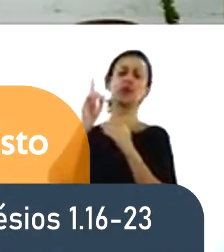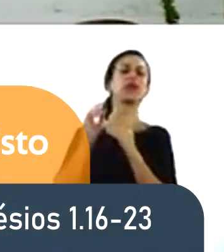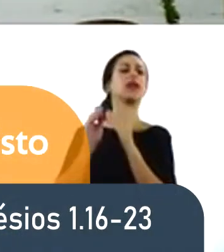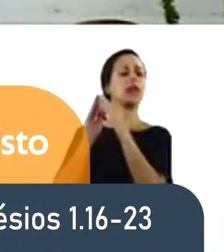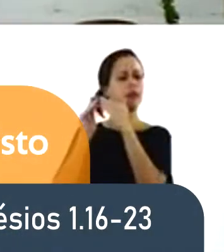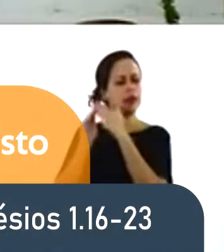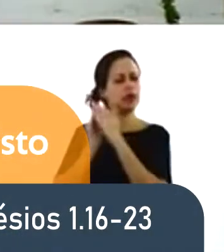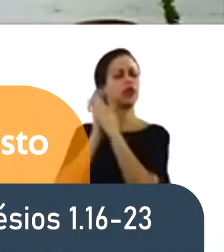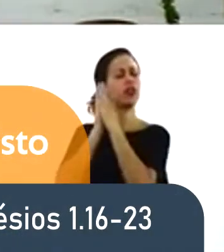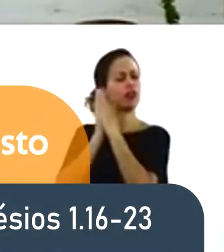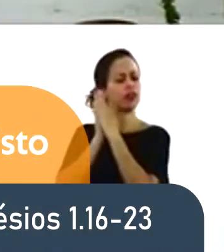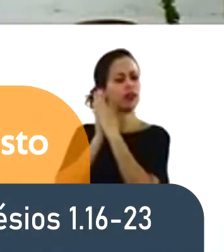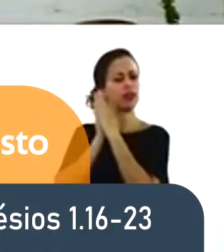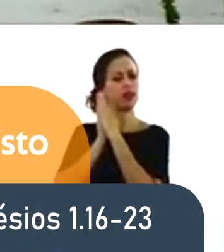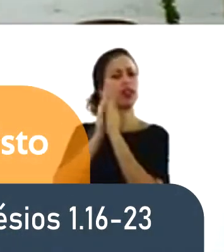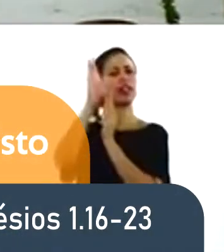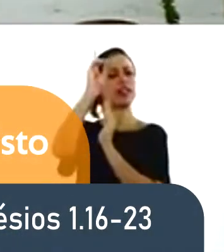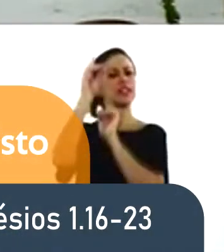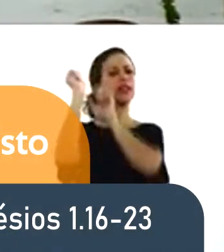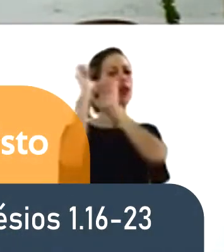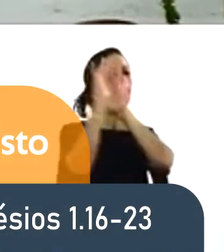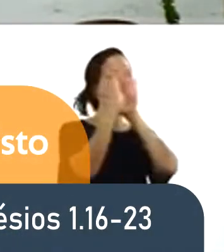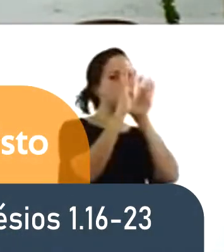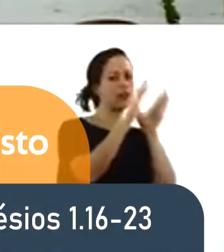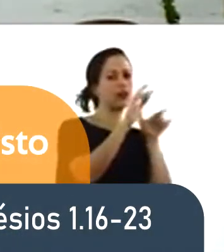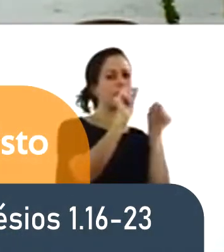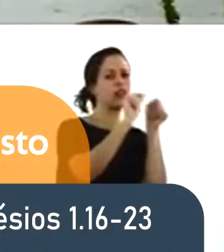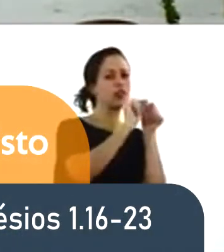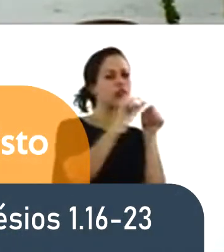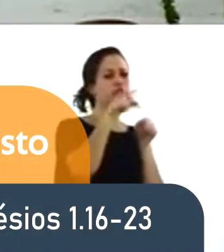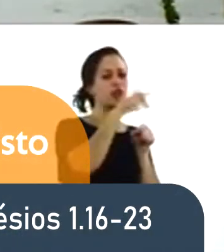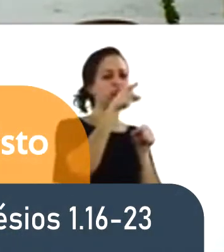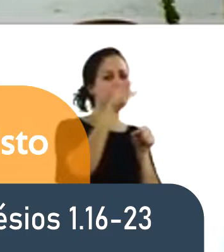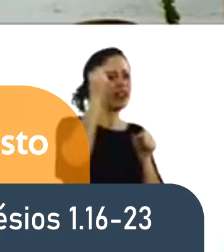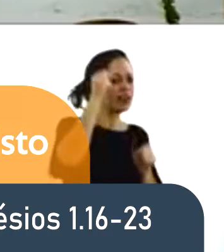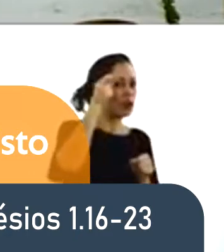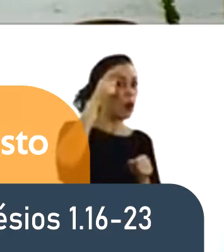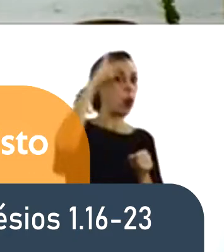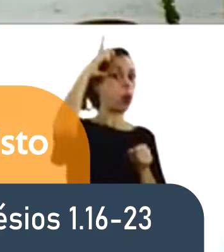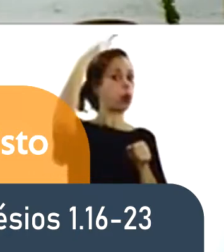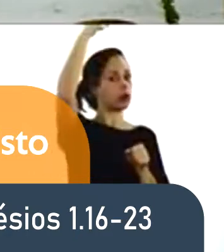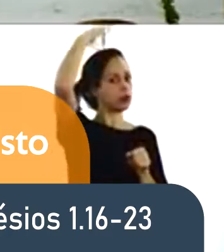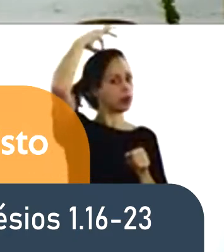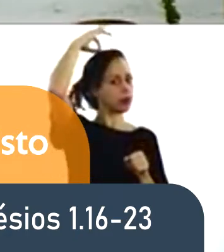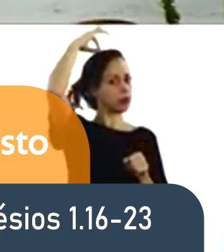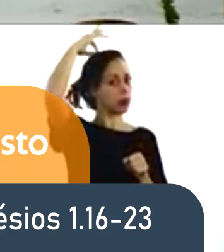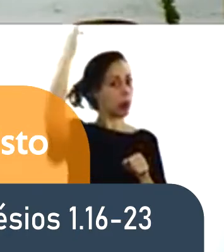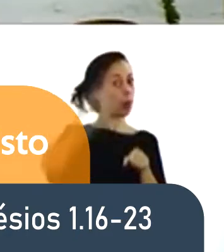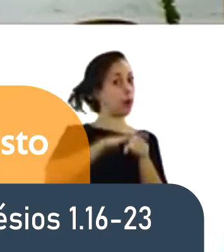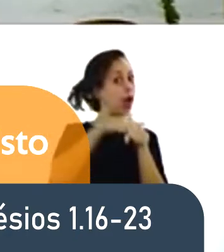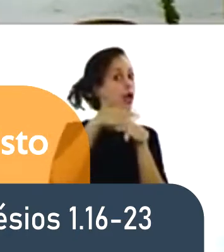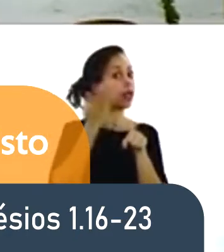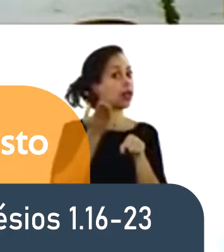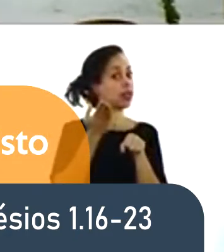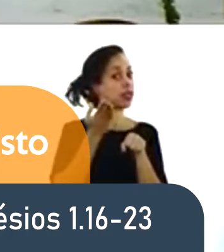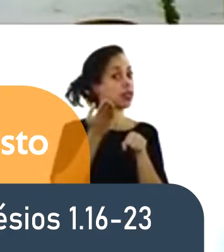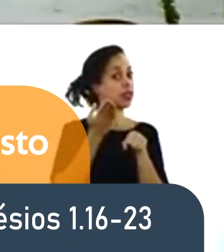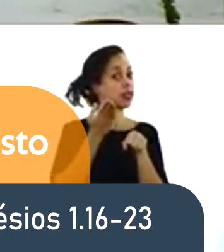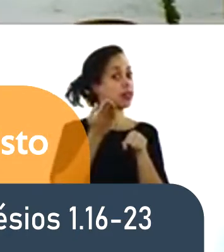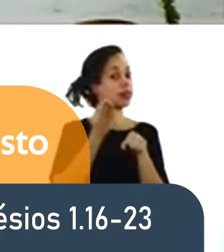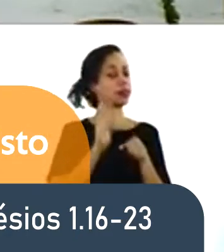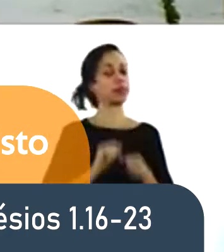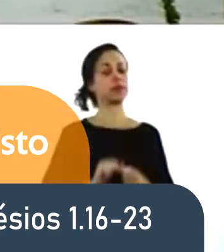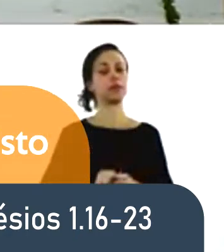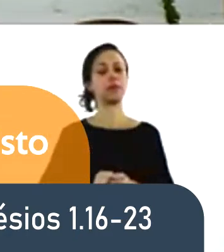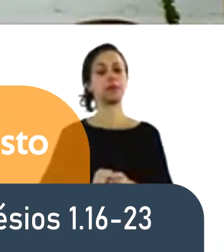conhecimento para vocês. Vocês entendam o que é que Deus o